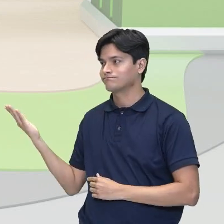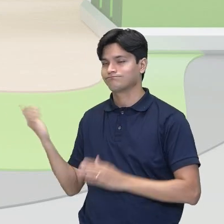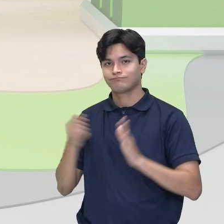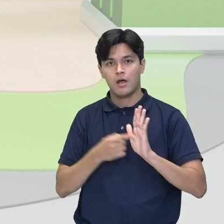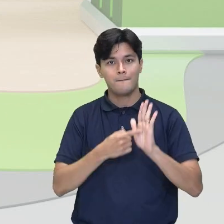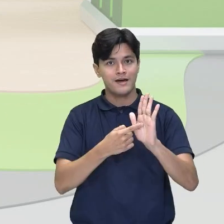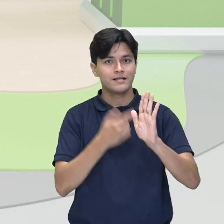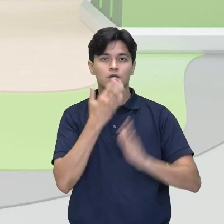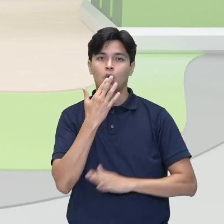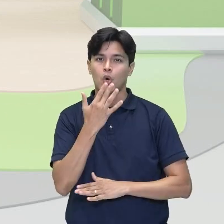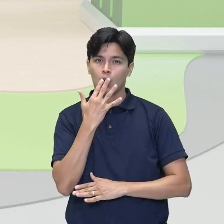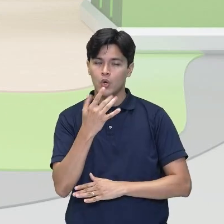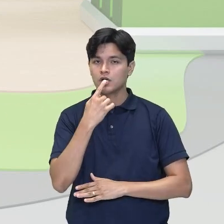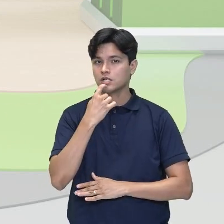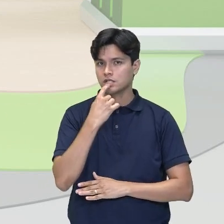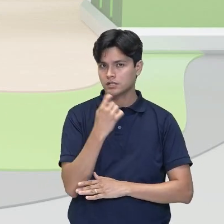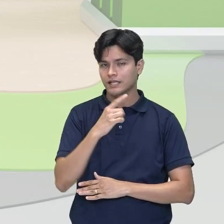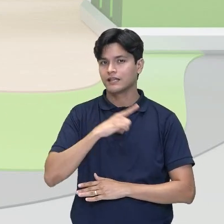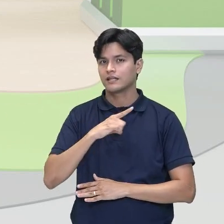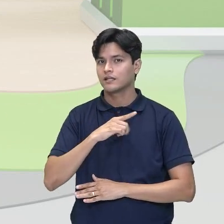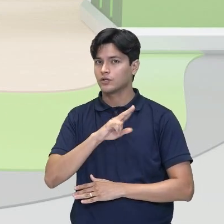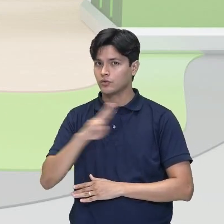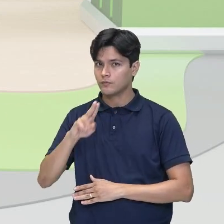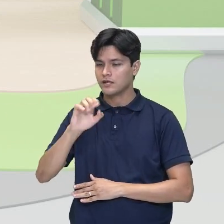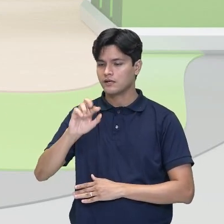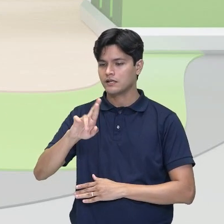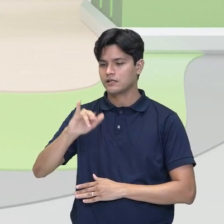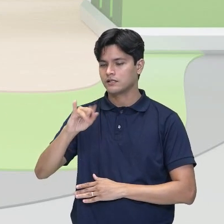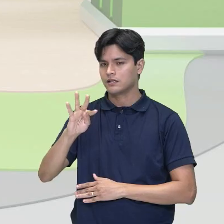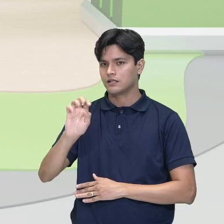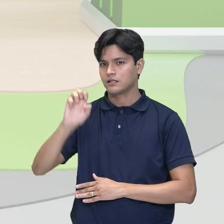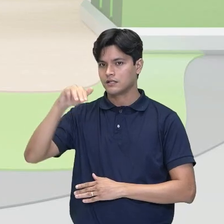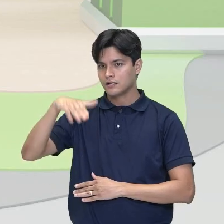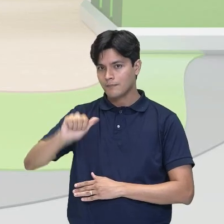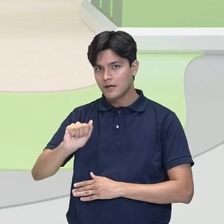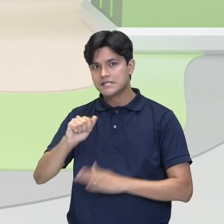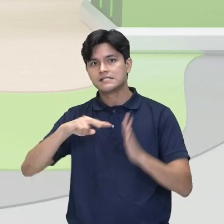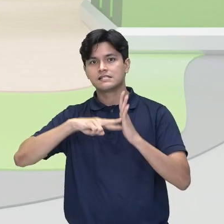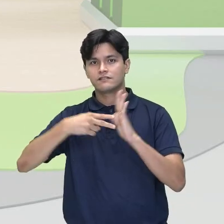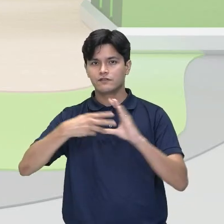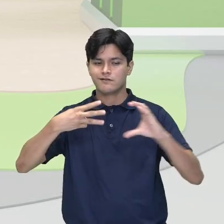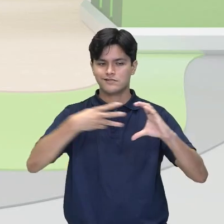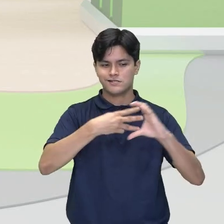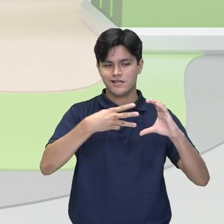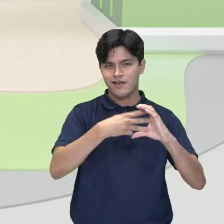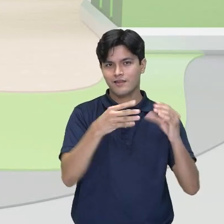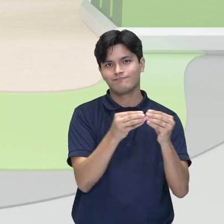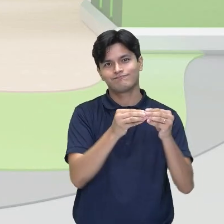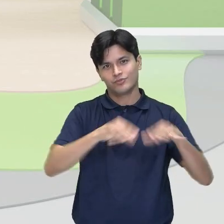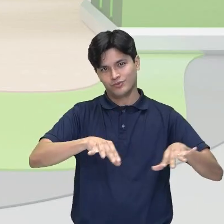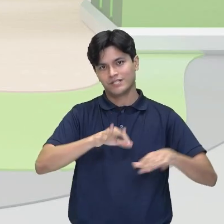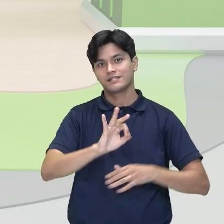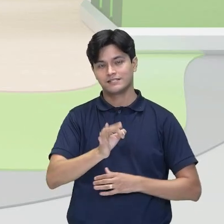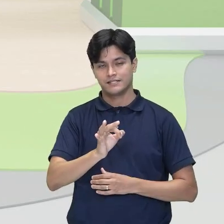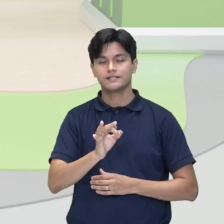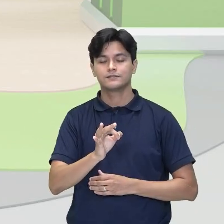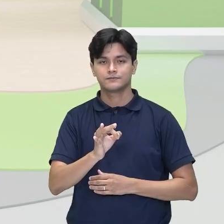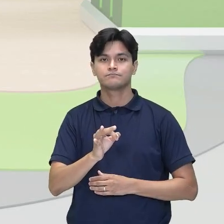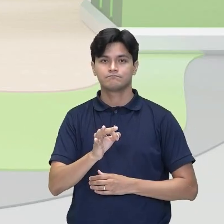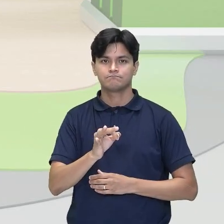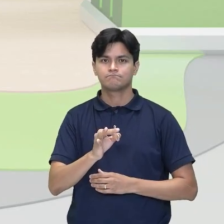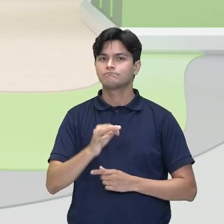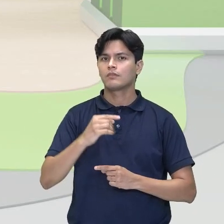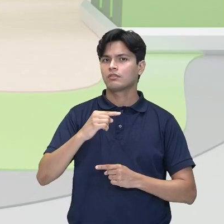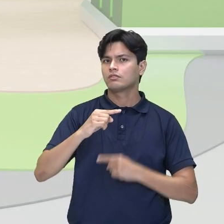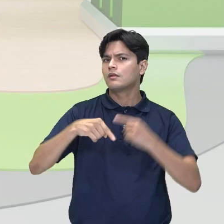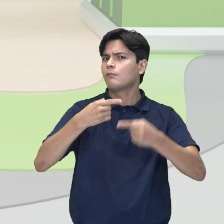Chama-se eritema, porque as células estão lesionadas, certo? E depois disso, o que